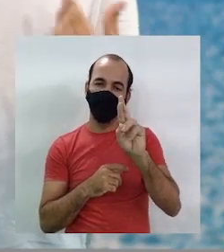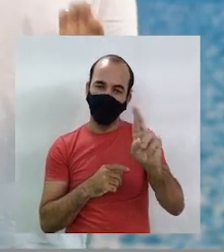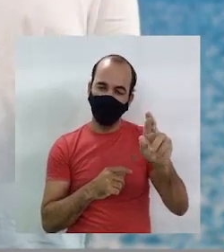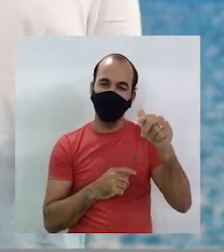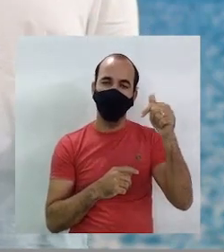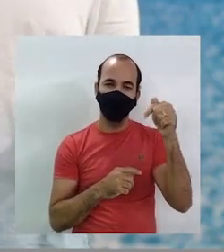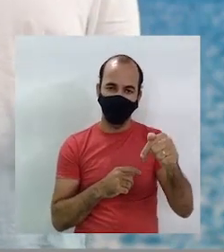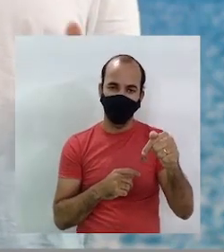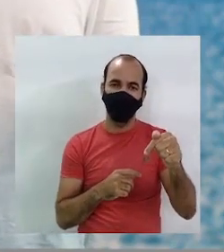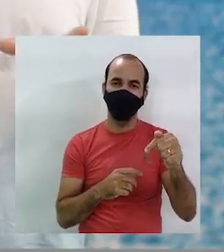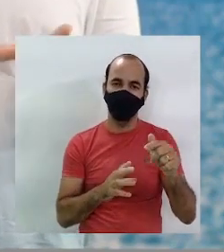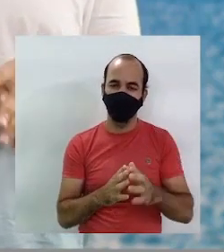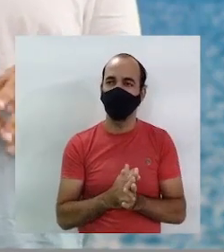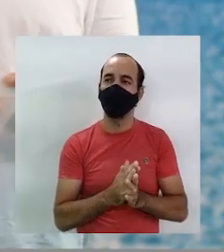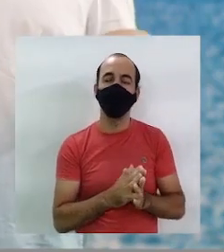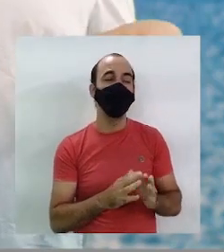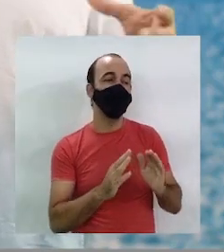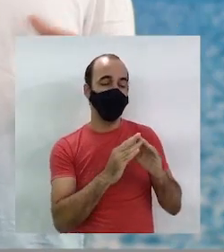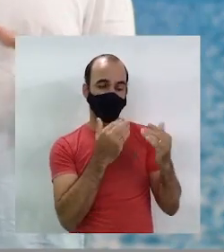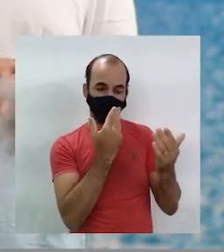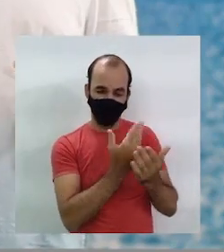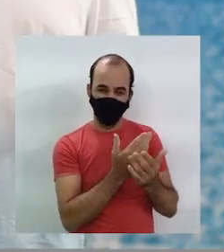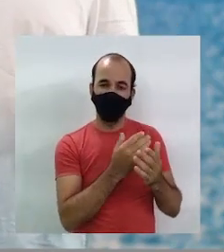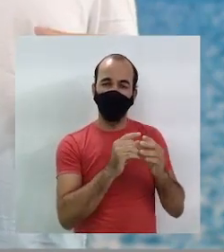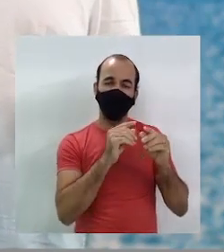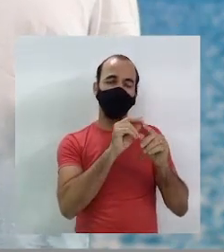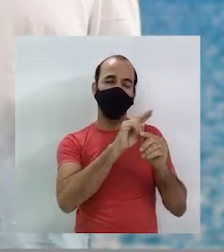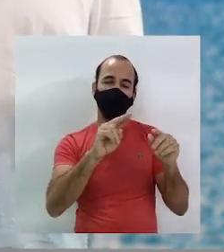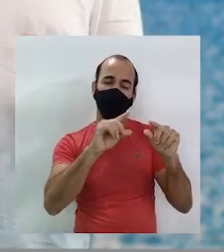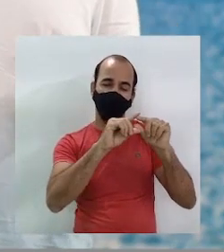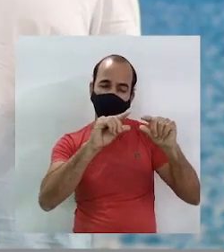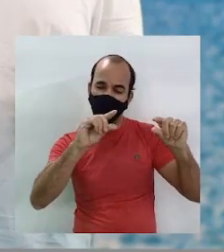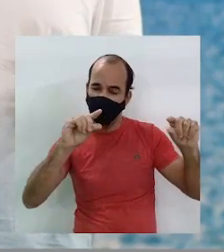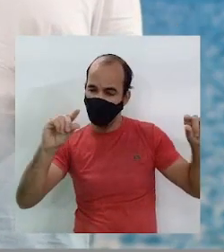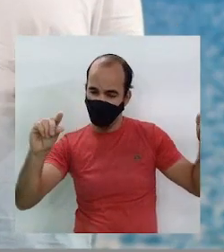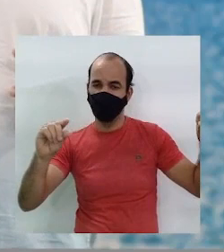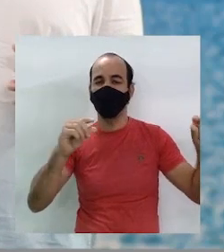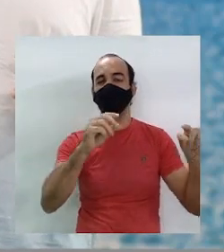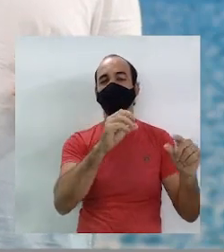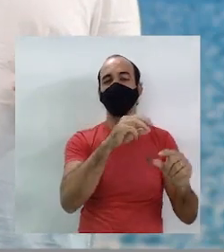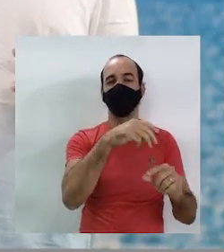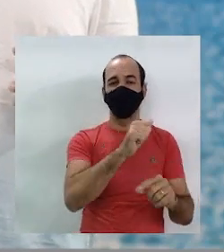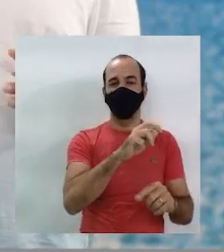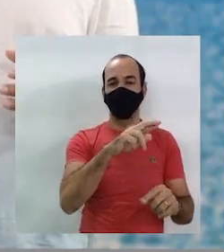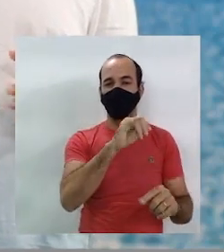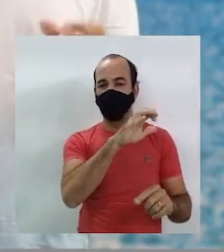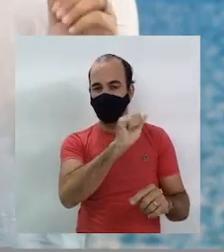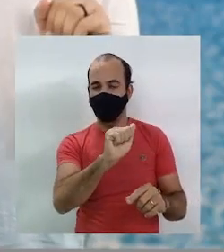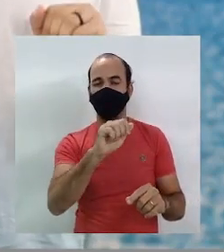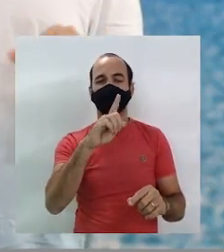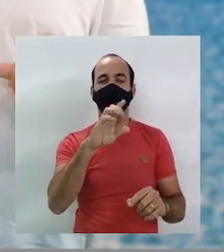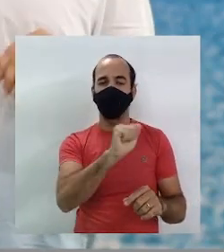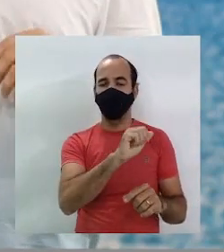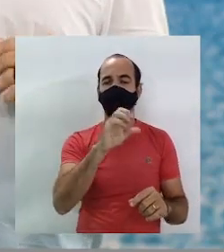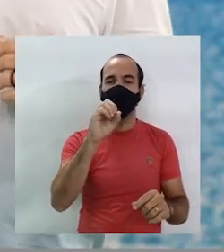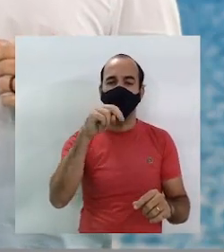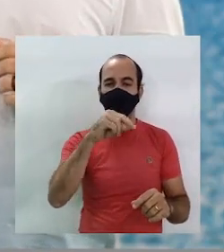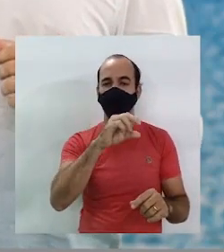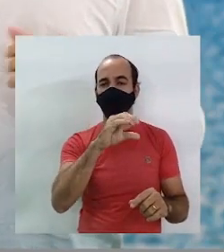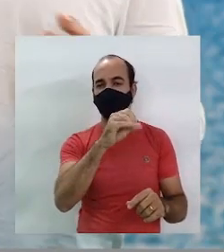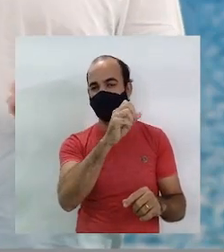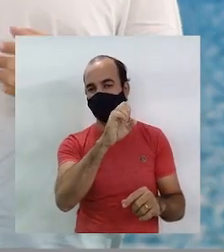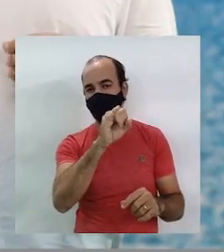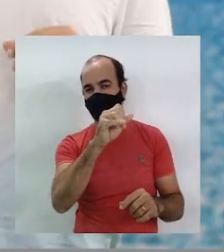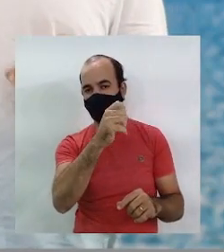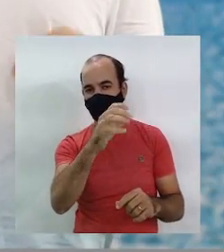escola ela tem esse nome, né, esse nome bem comprido, Maria da Conceição do Rego Barros Lacerda. Por quê? Porque foi em